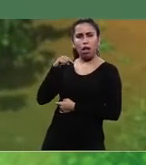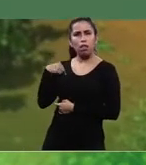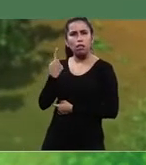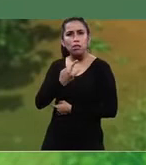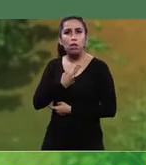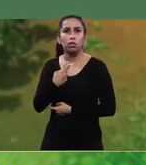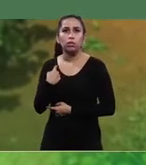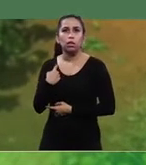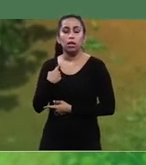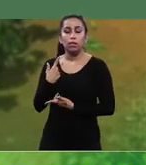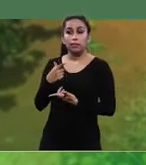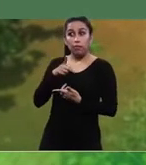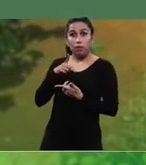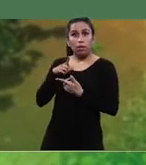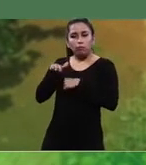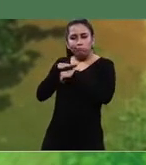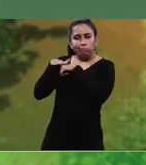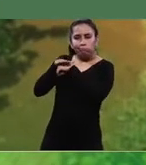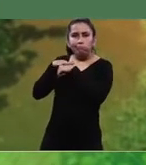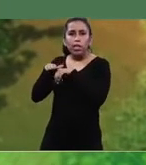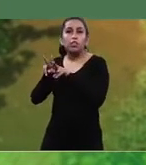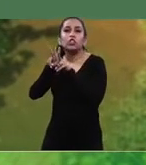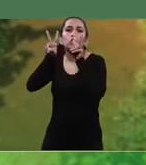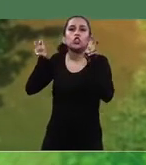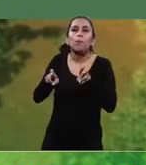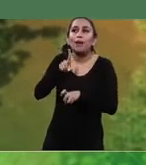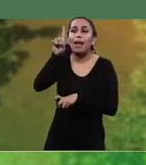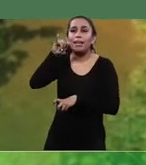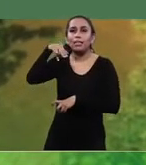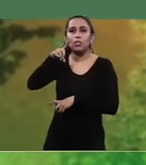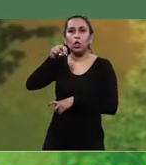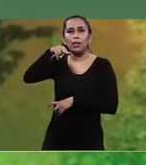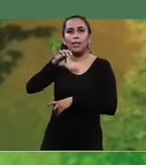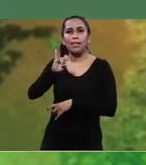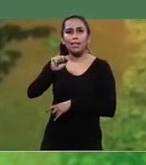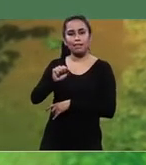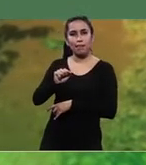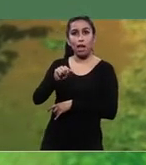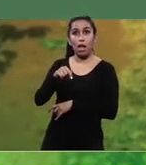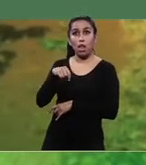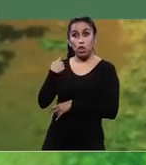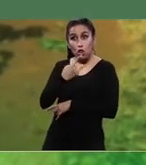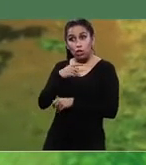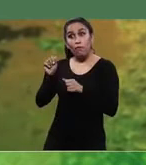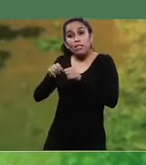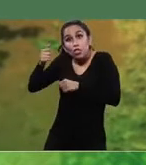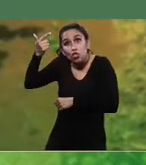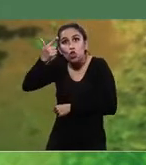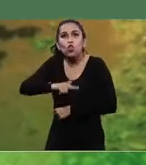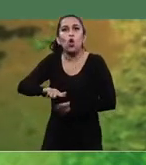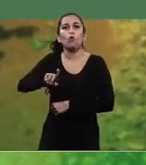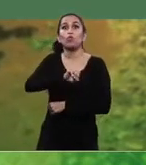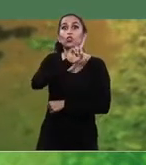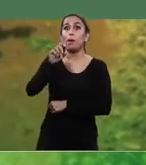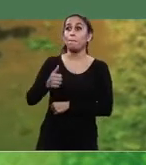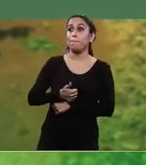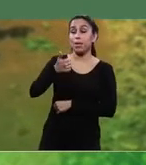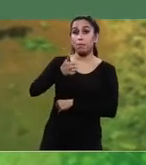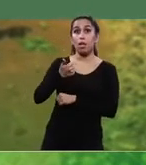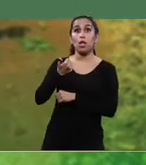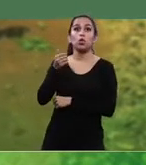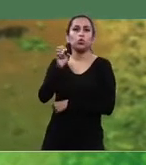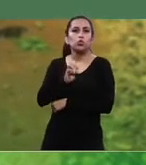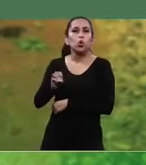de oportunidades de alimentos e bebidas na Indonésia e vamos fazer no dia 1º de outubro um outro webinar de oportunidades de alimentos e bebidas